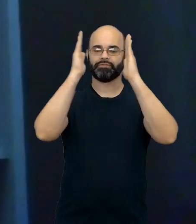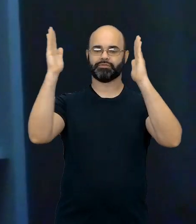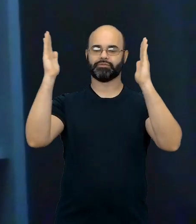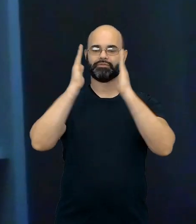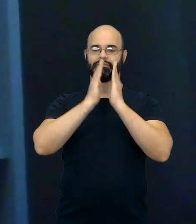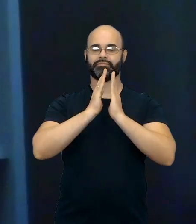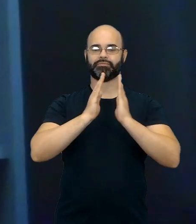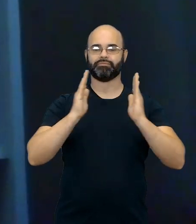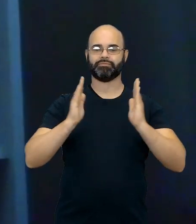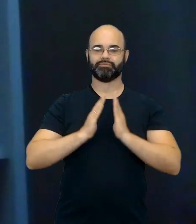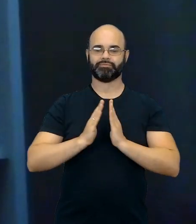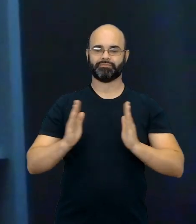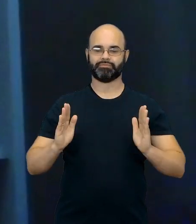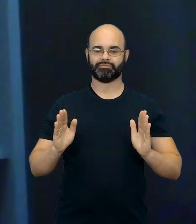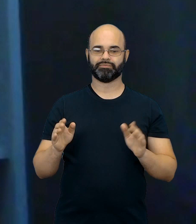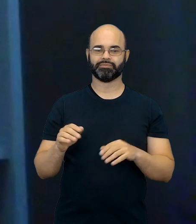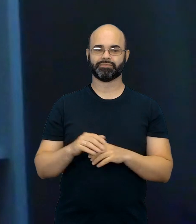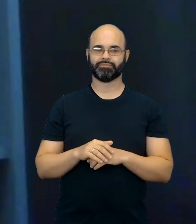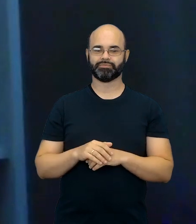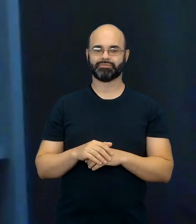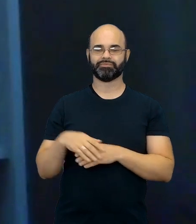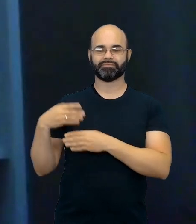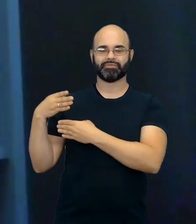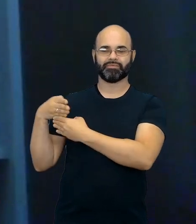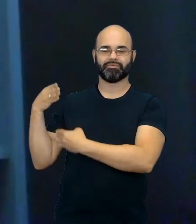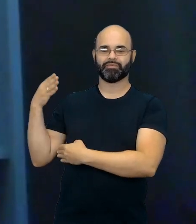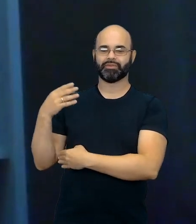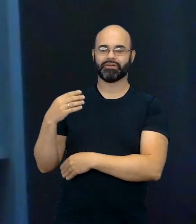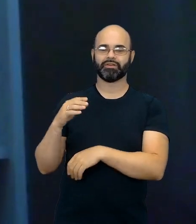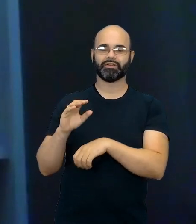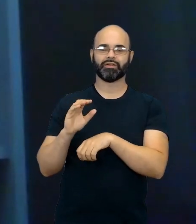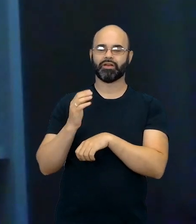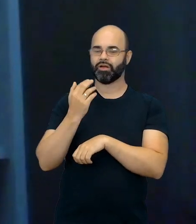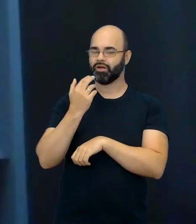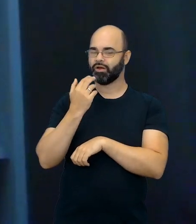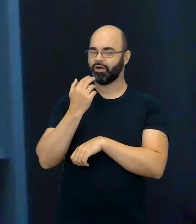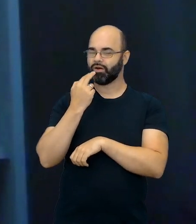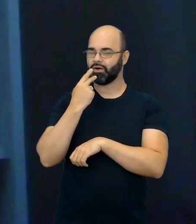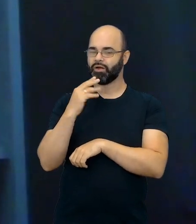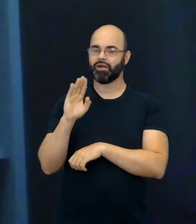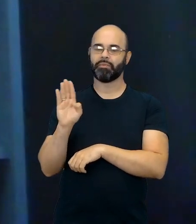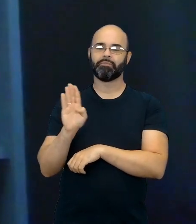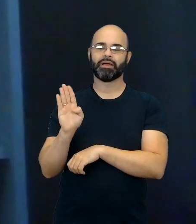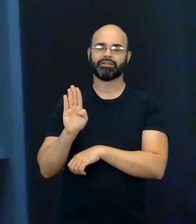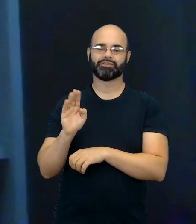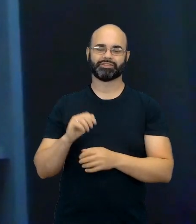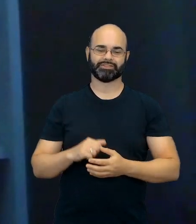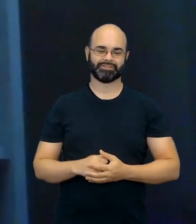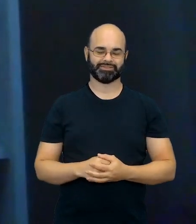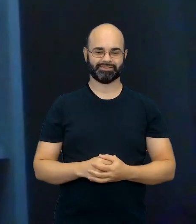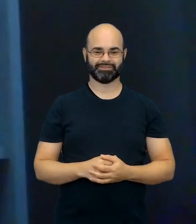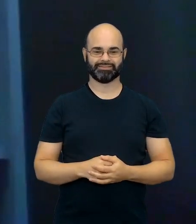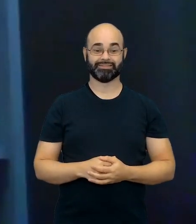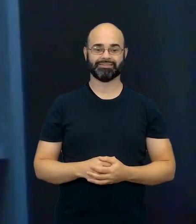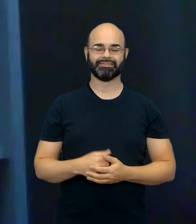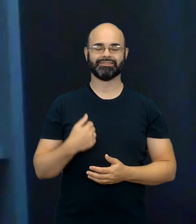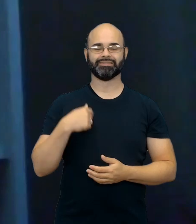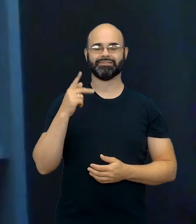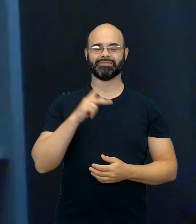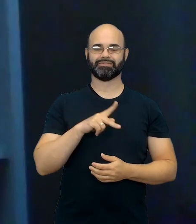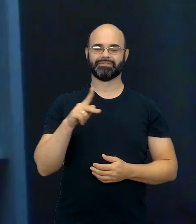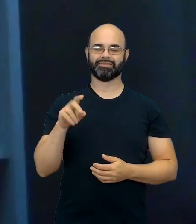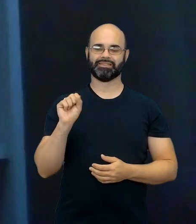de cor bege, tá bom? Eu sou a professora Márcia de Matos Sanches, e sou professora, e fui professora também da